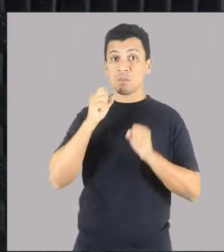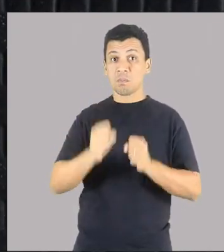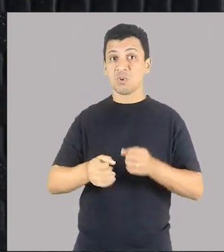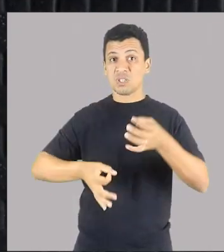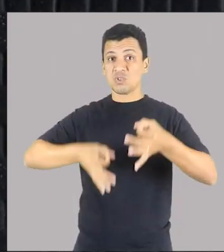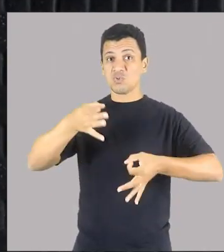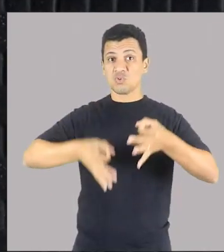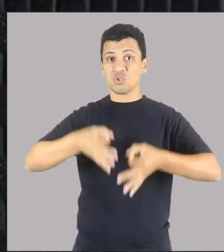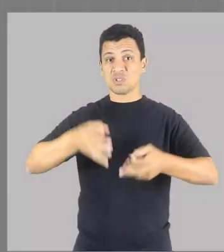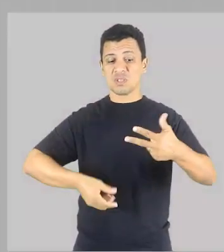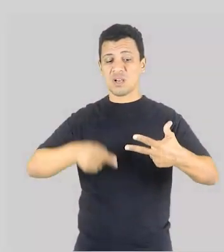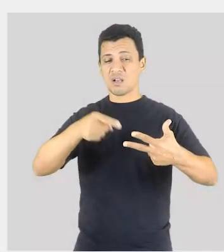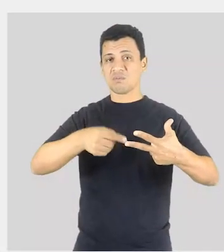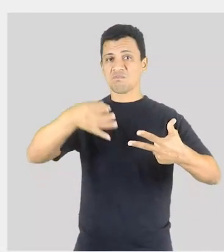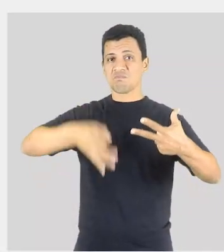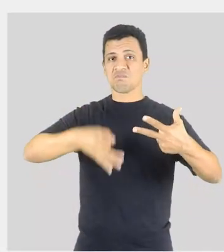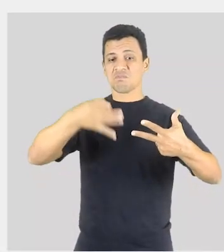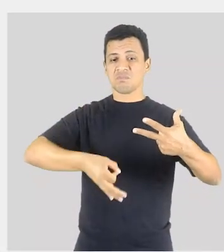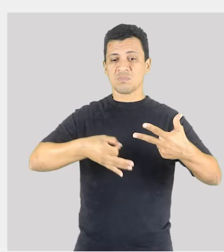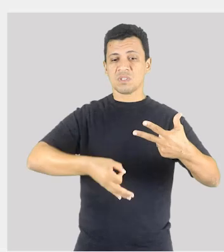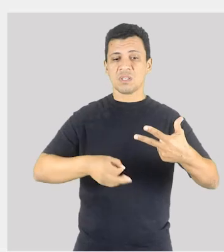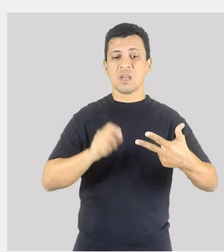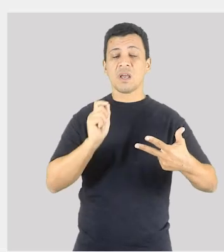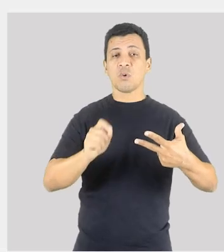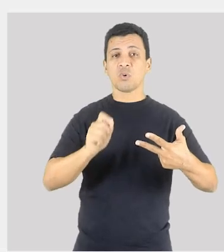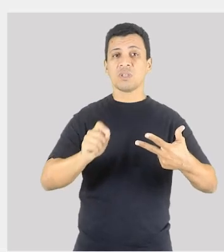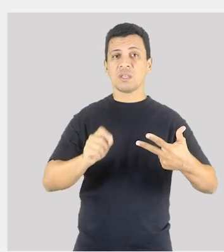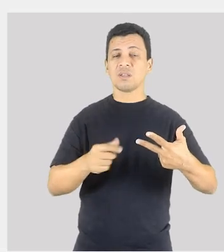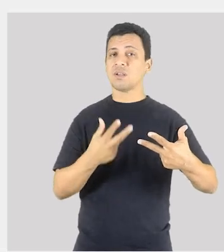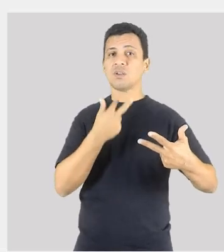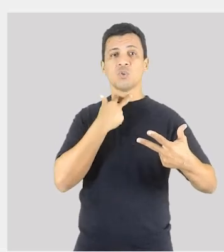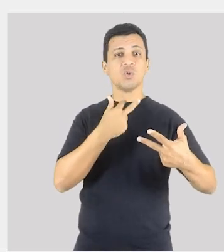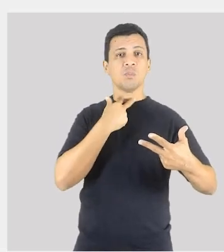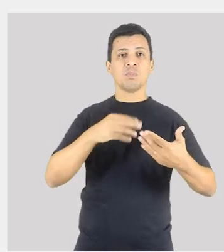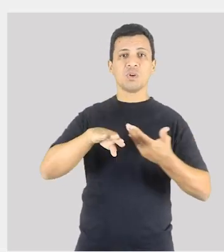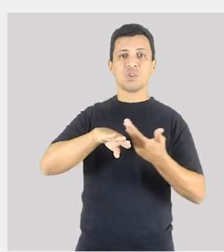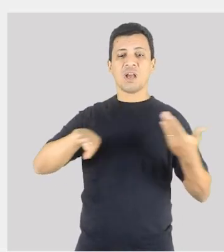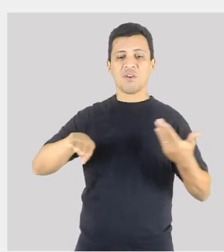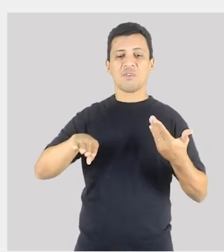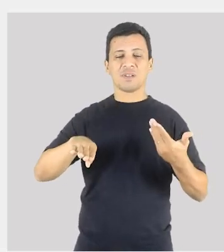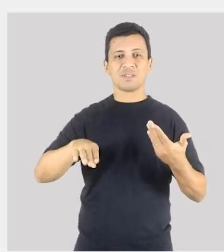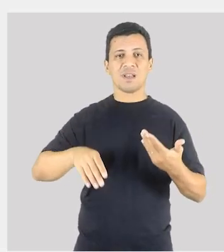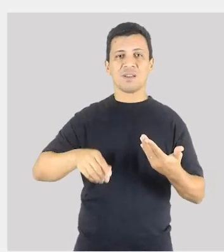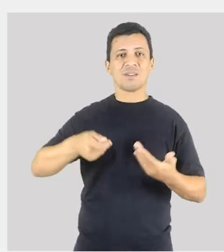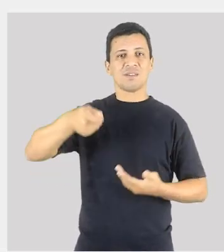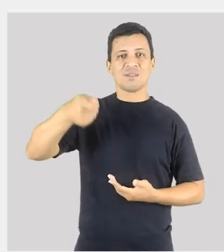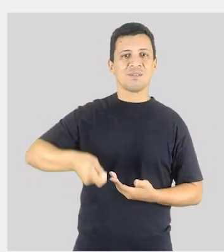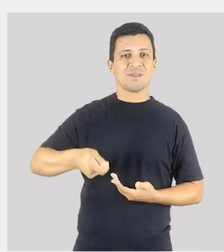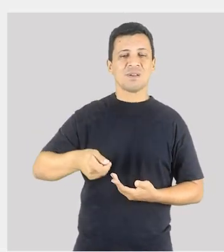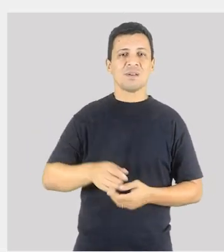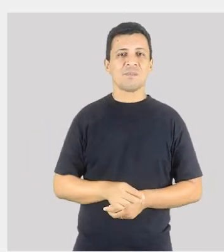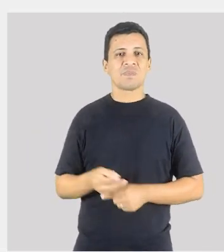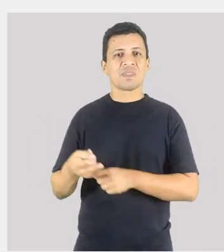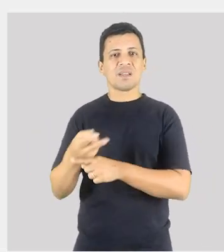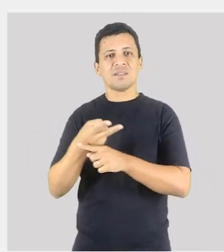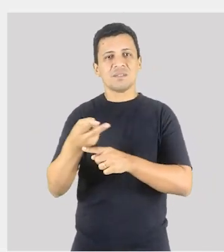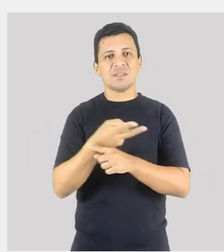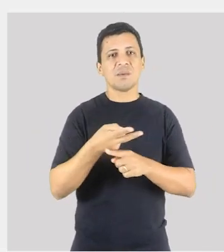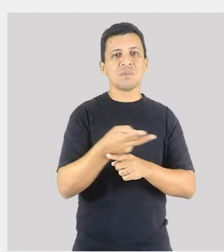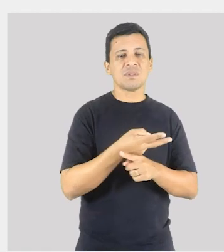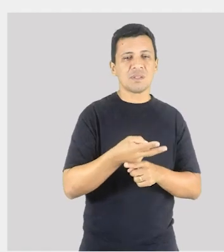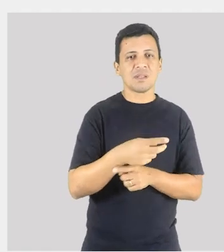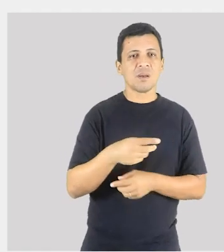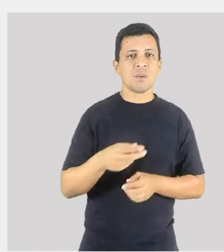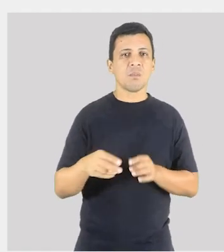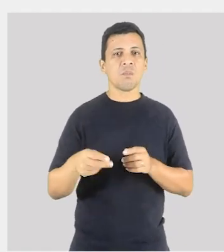do Poder Judiciário. É o que se chama de inafastabilidade de jurisdição, perfeito? Lembrem-se, sempre busquem os artigos que são